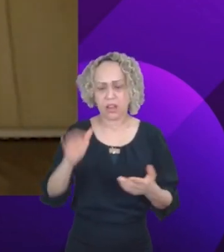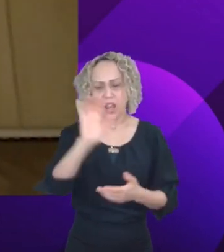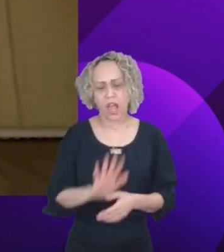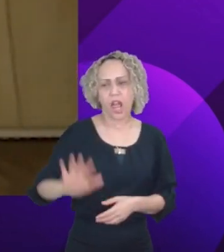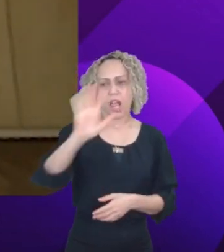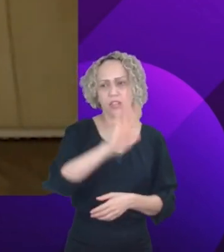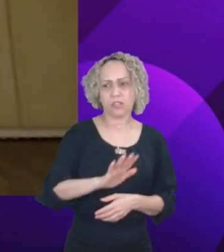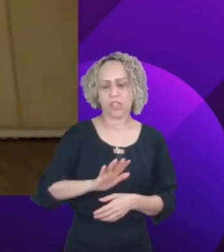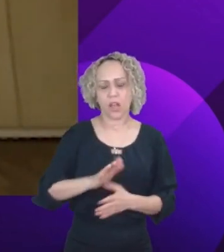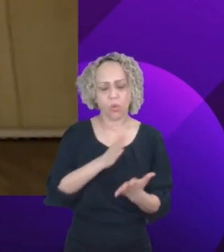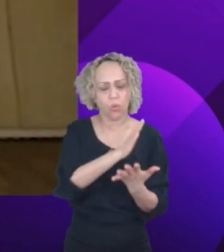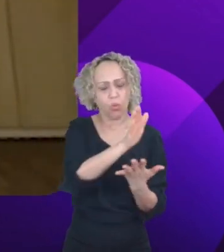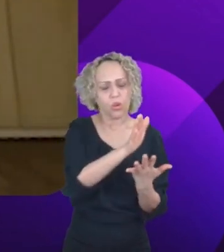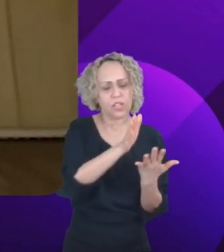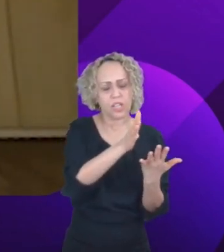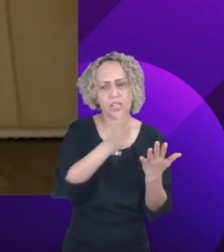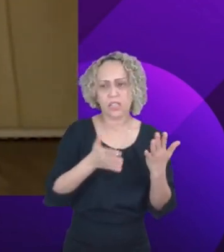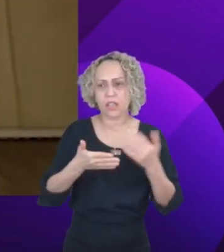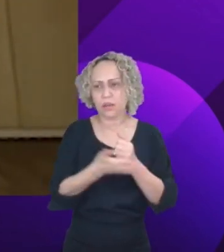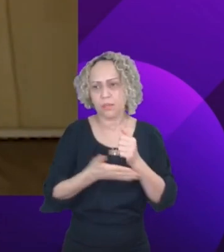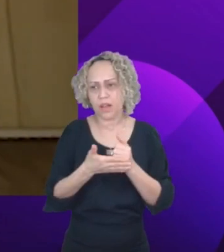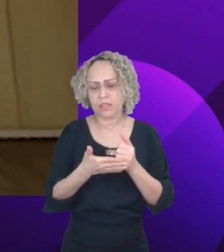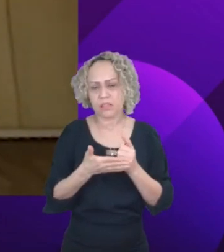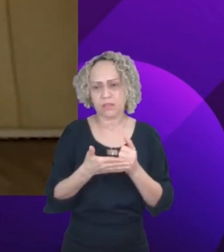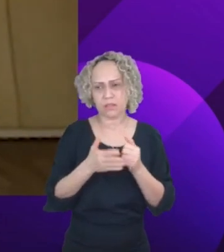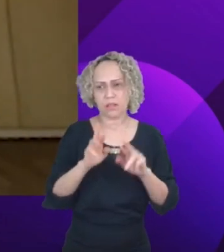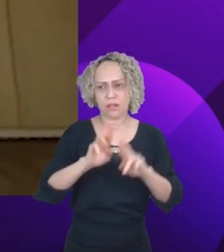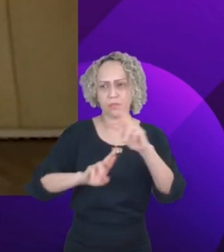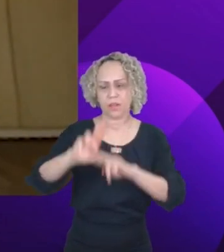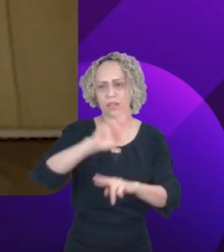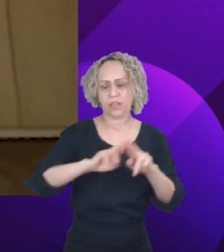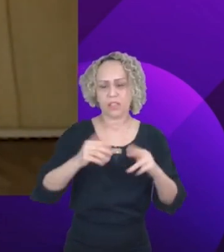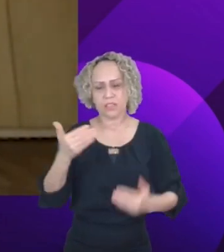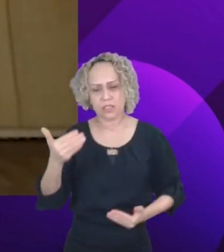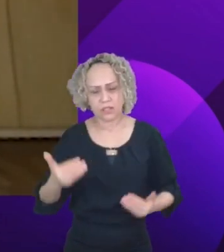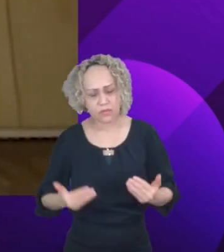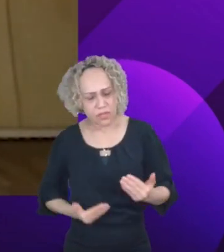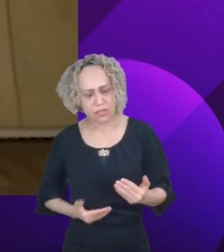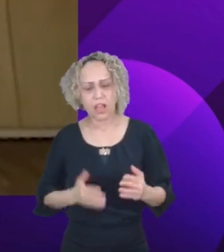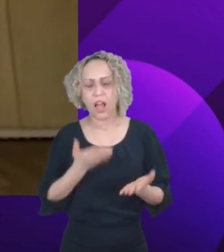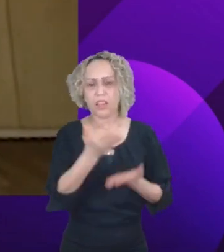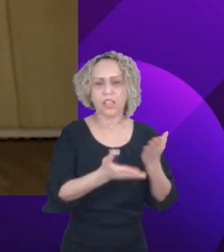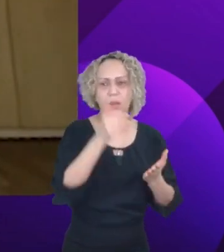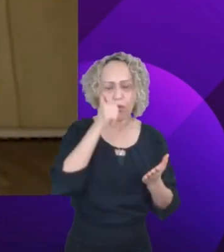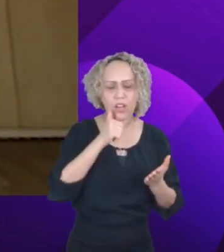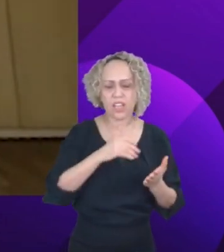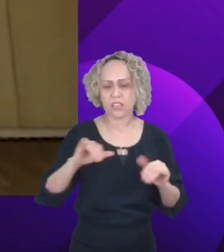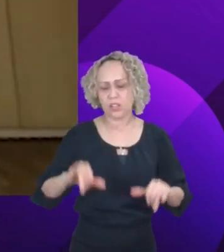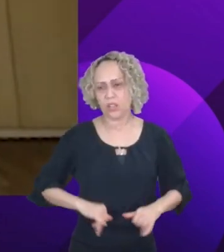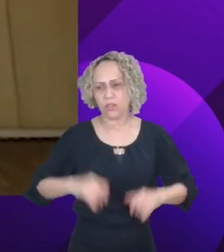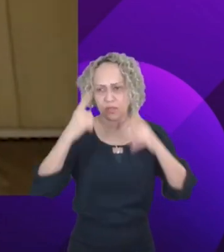nacional, com diretrizes bases para a rede de serviços atender mulheres em situação de violência, ao mesmo tempo que você tem